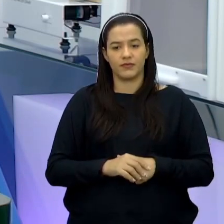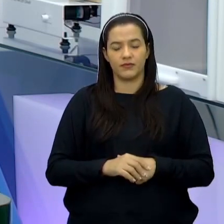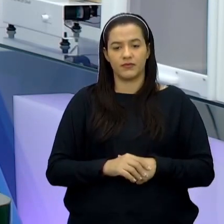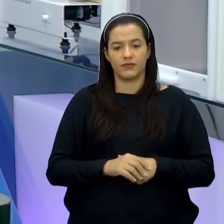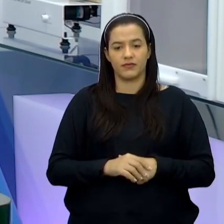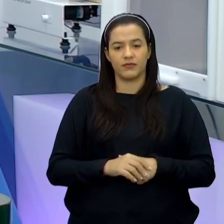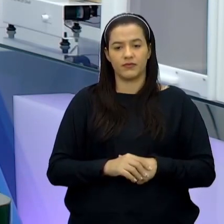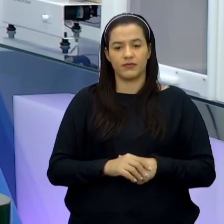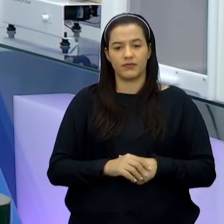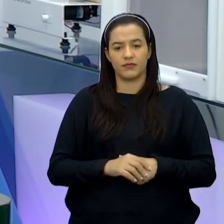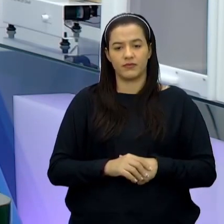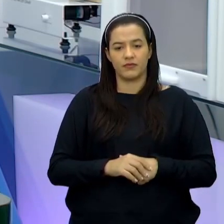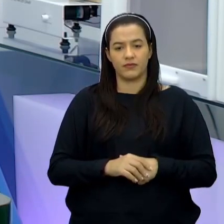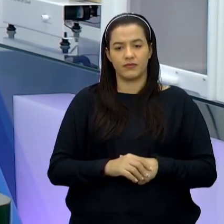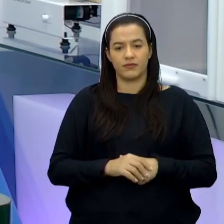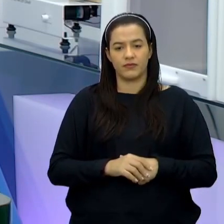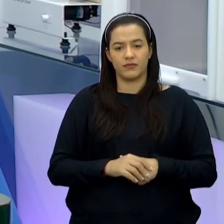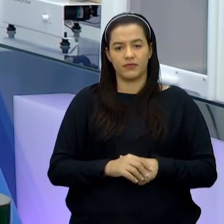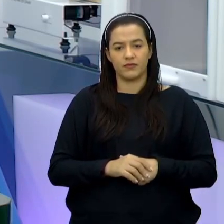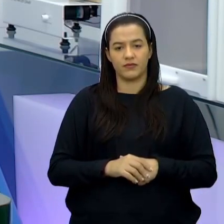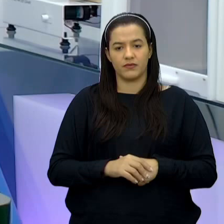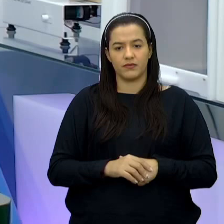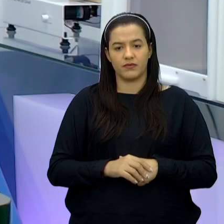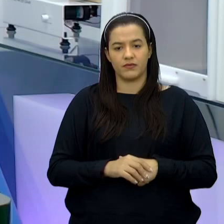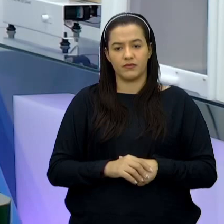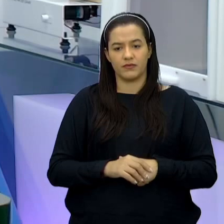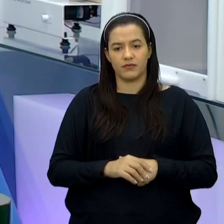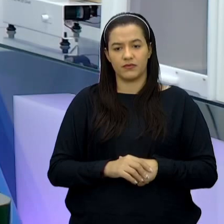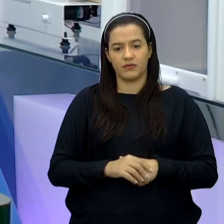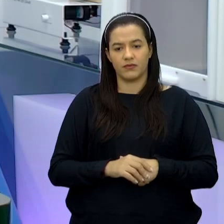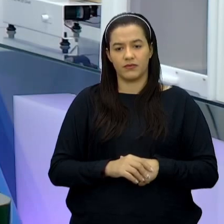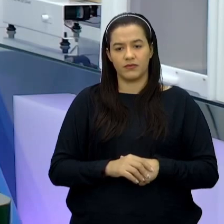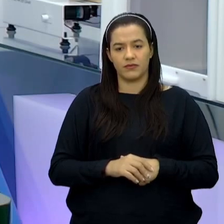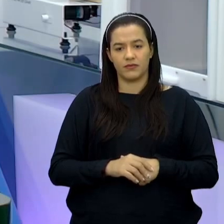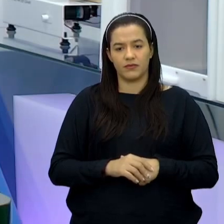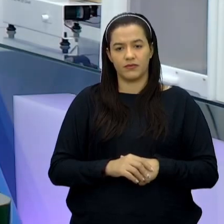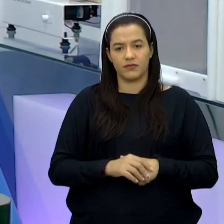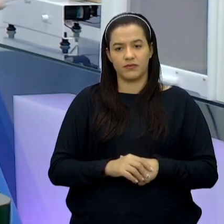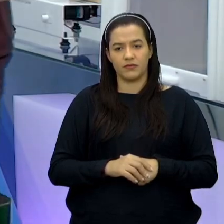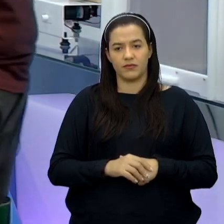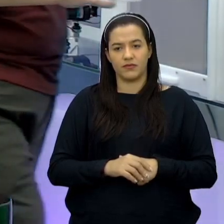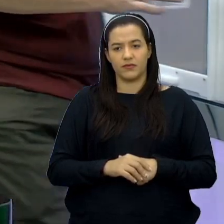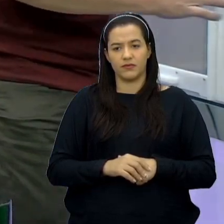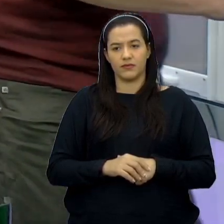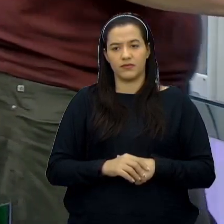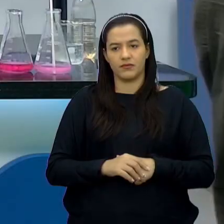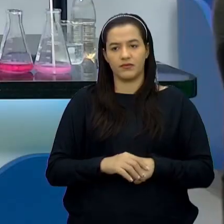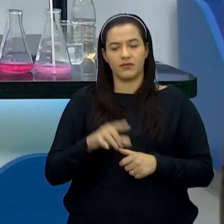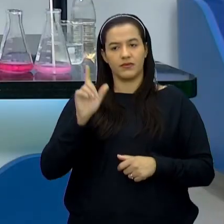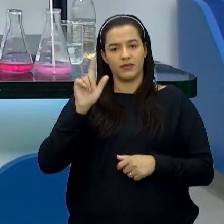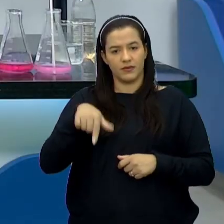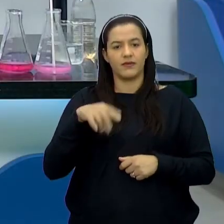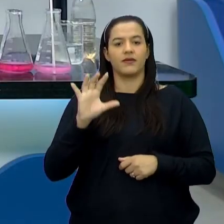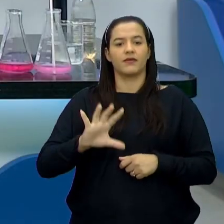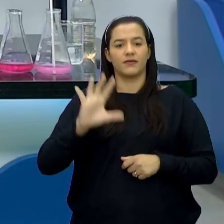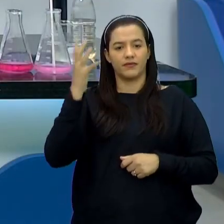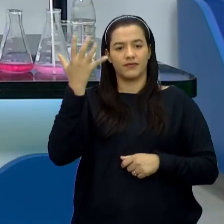fenolftaleína, e aqui, vamos de novo. O que vai